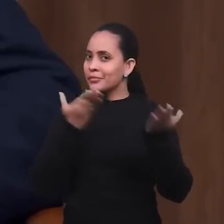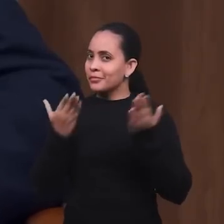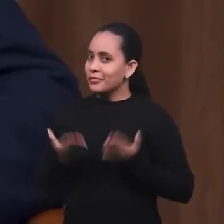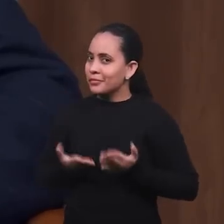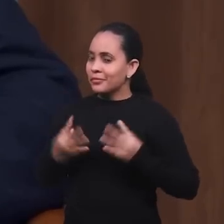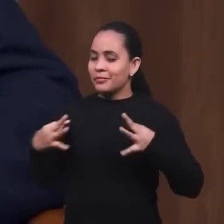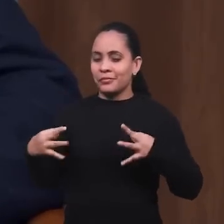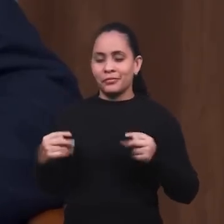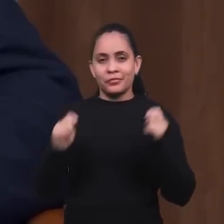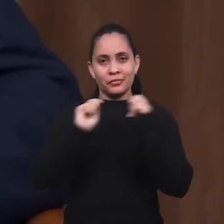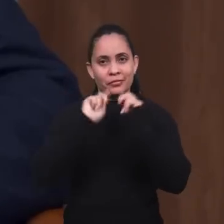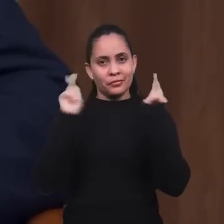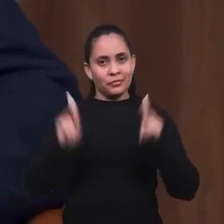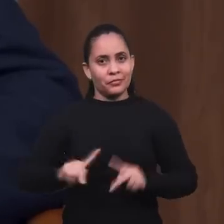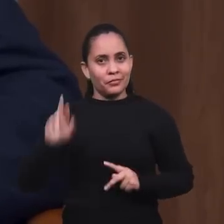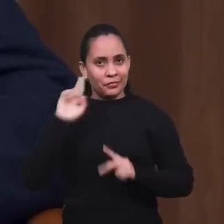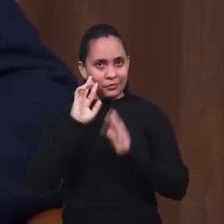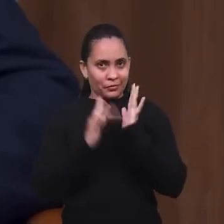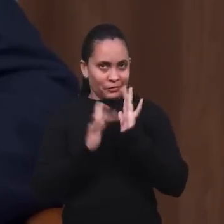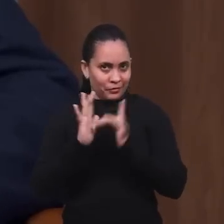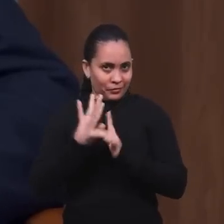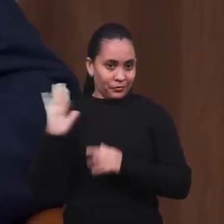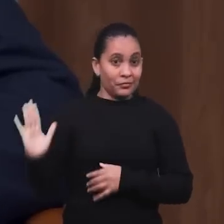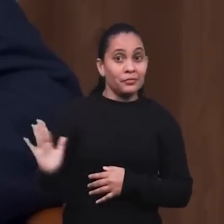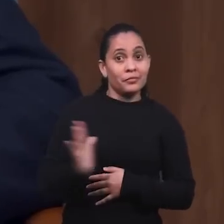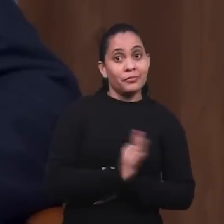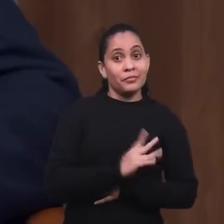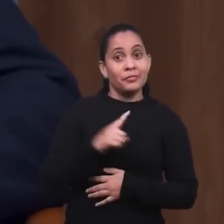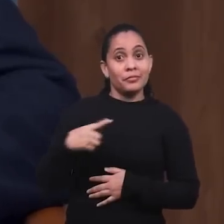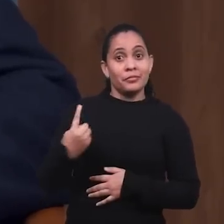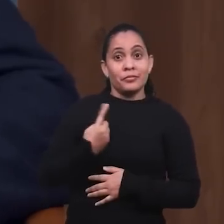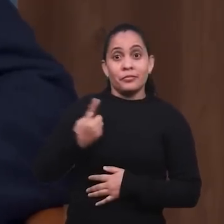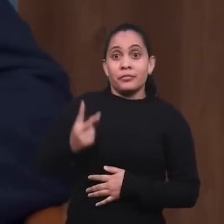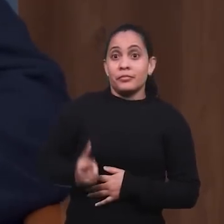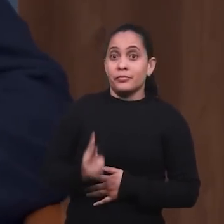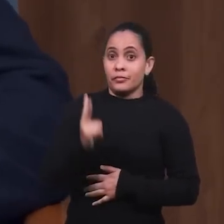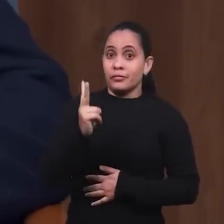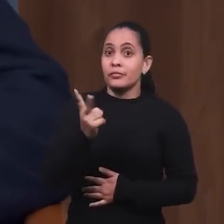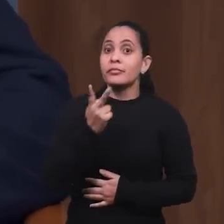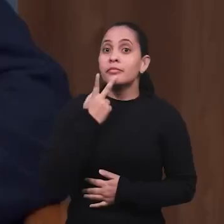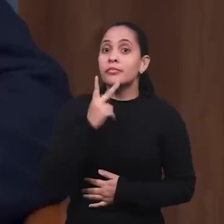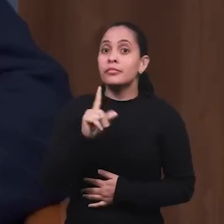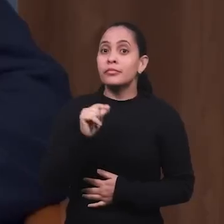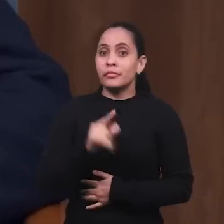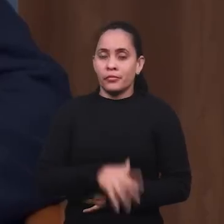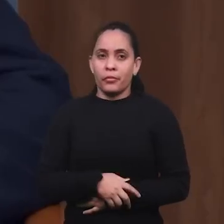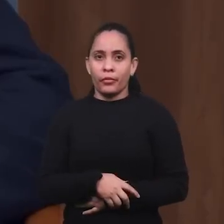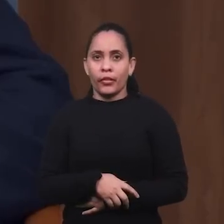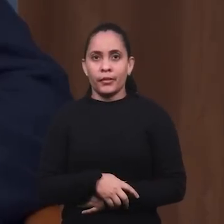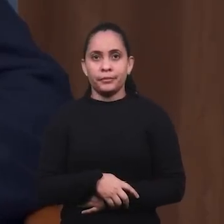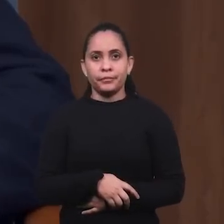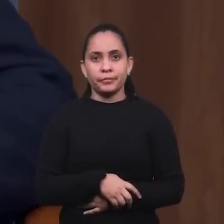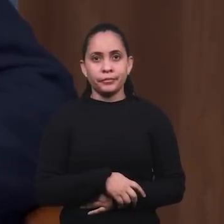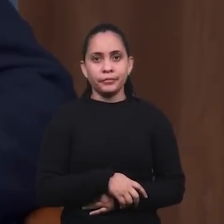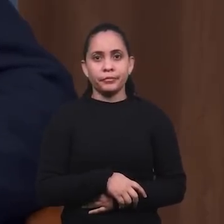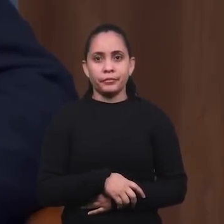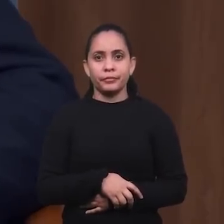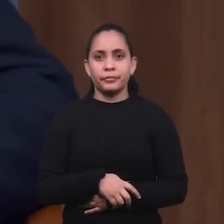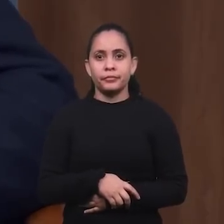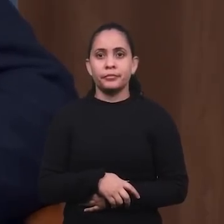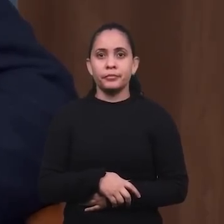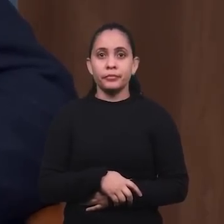são bem-vindos. A todos a paz do Senhor. Nós vamos continuar falando